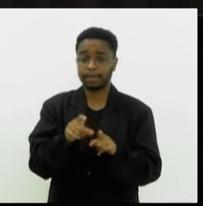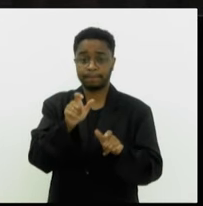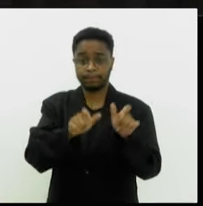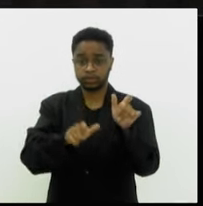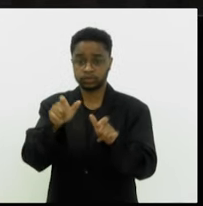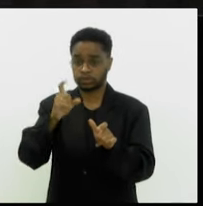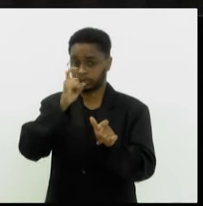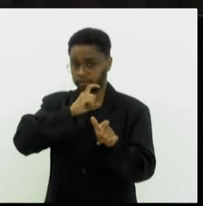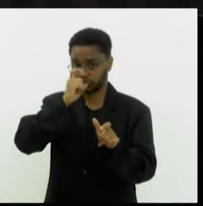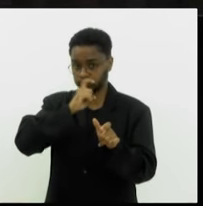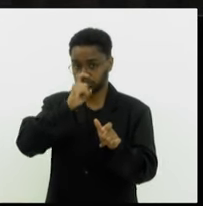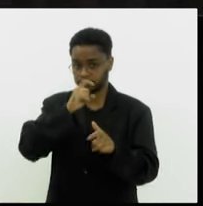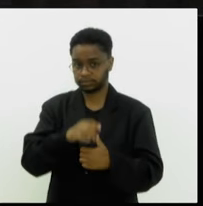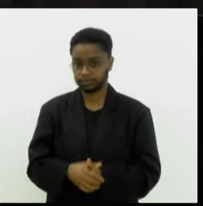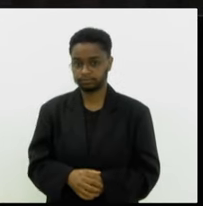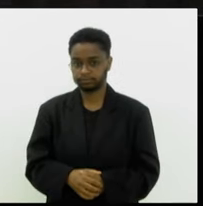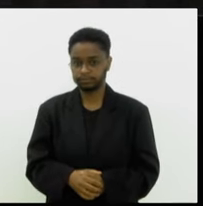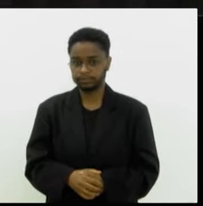mentirosa.